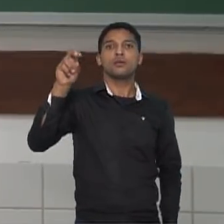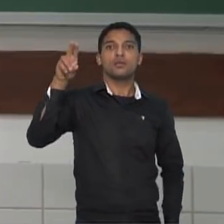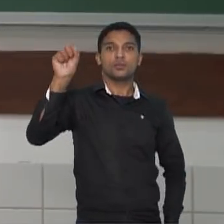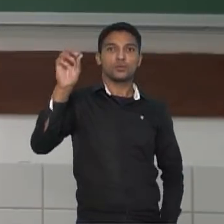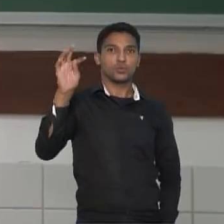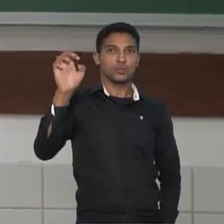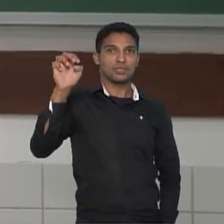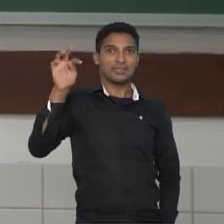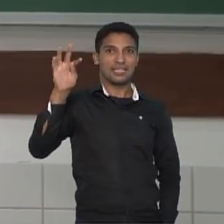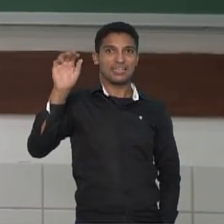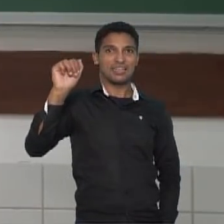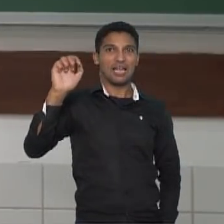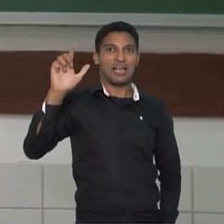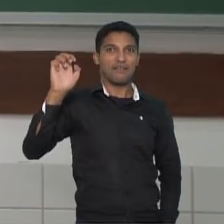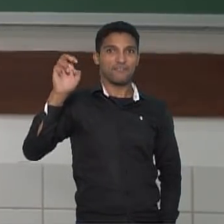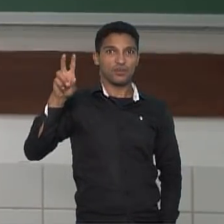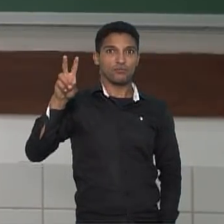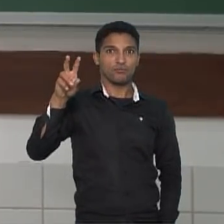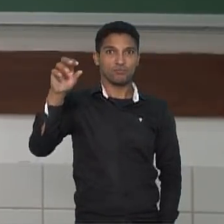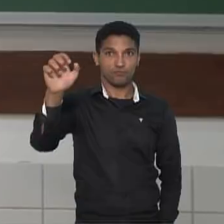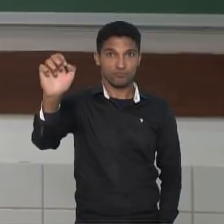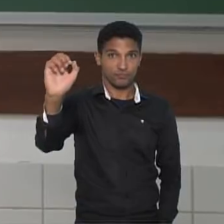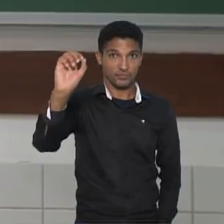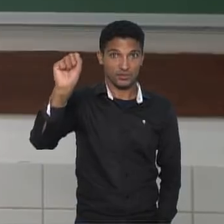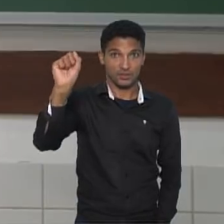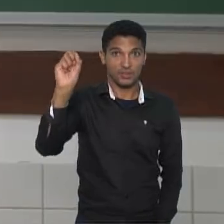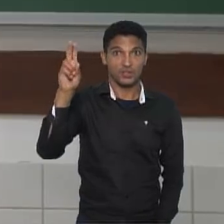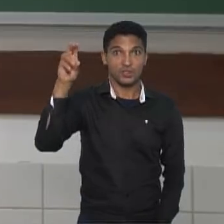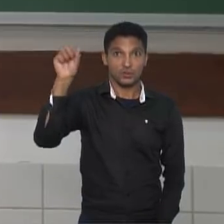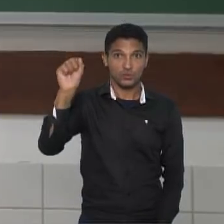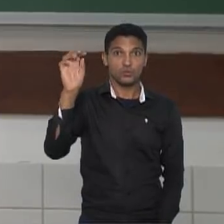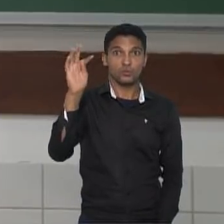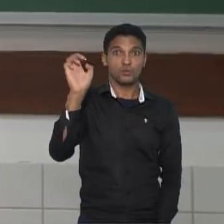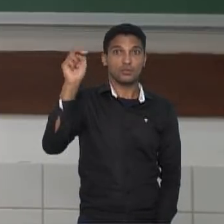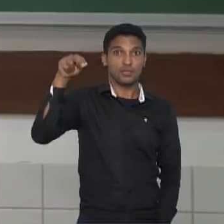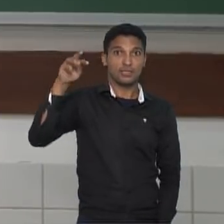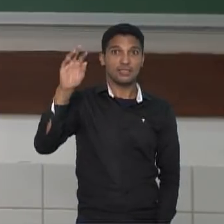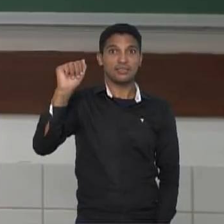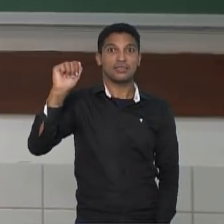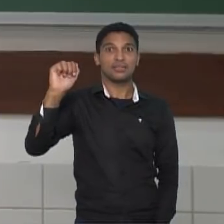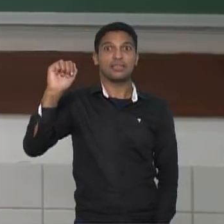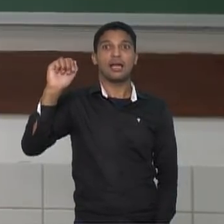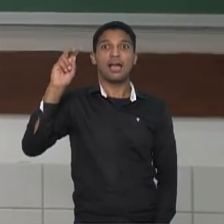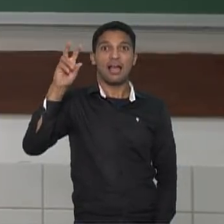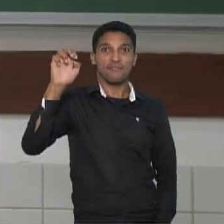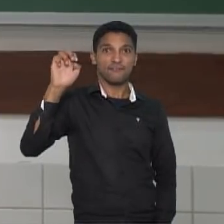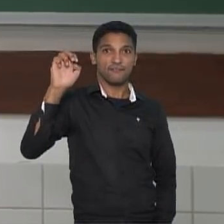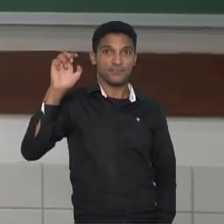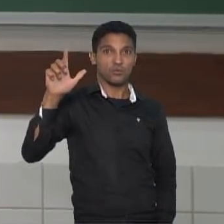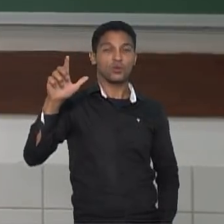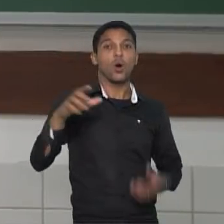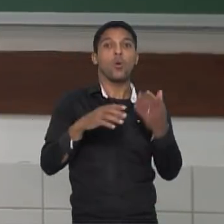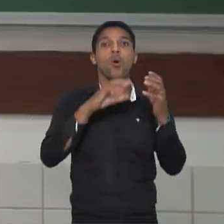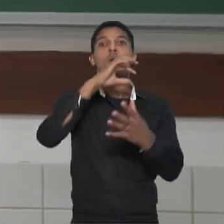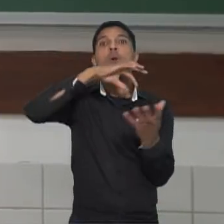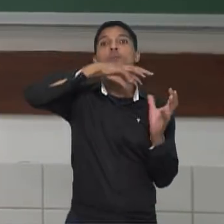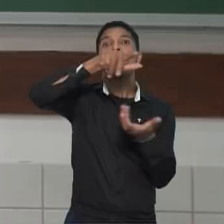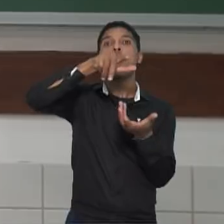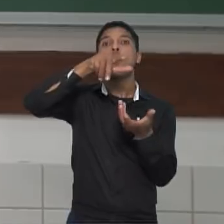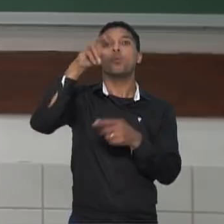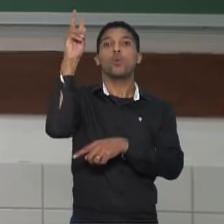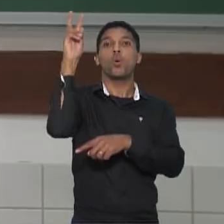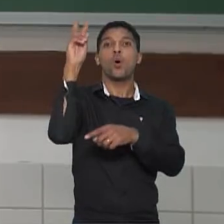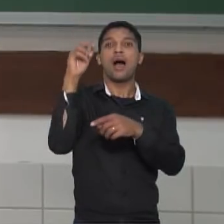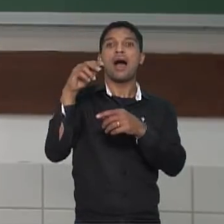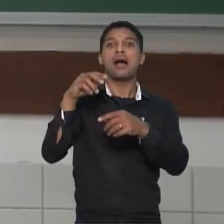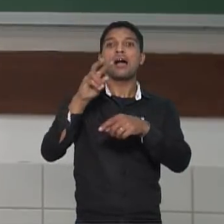está acontecendo, de muita produção de recursos de exploração de recursos não renováveis. Então, a gente joga para